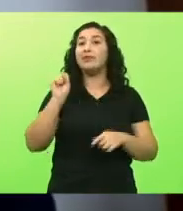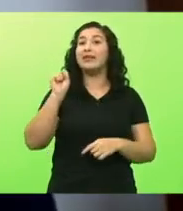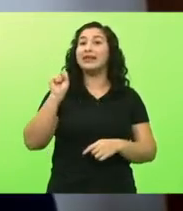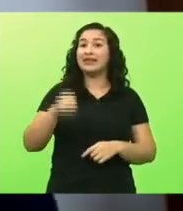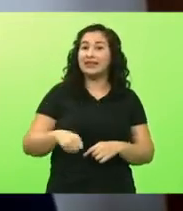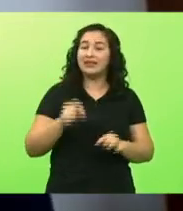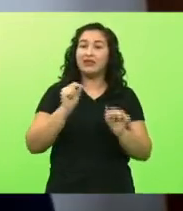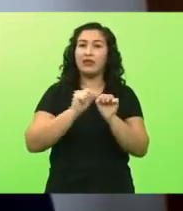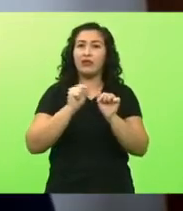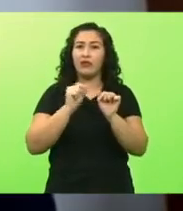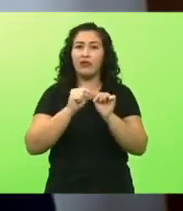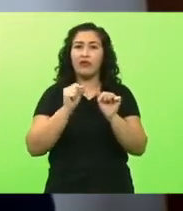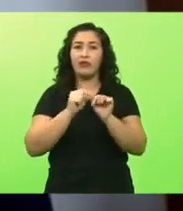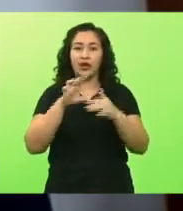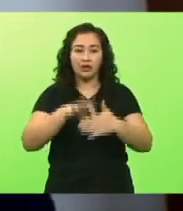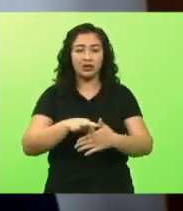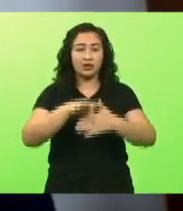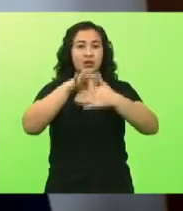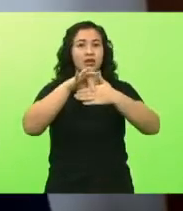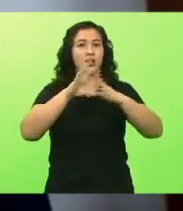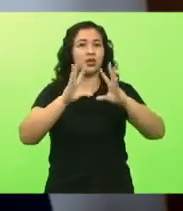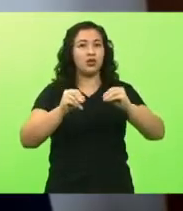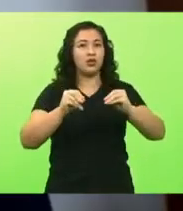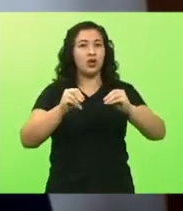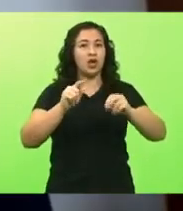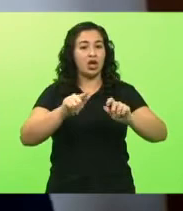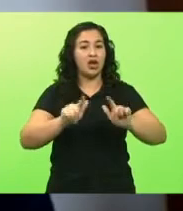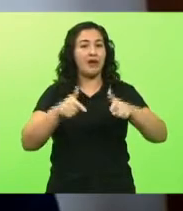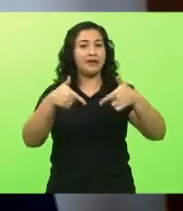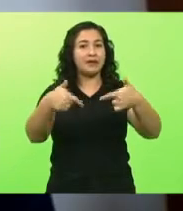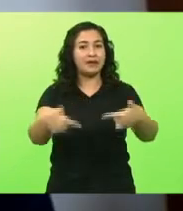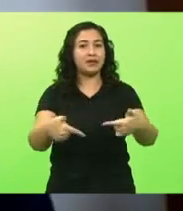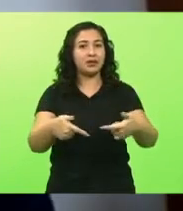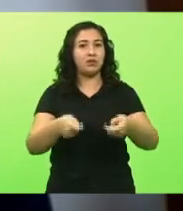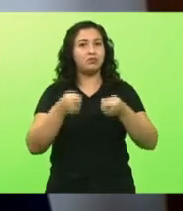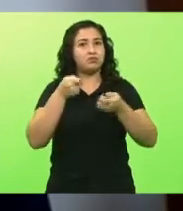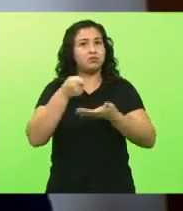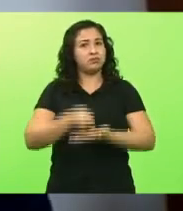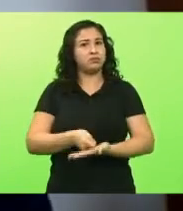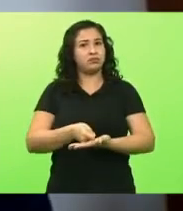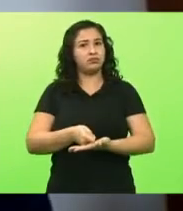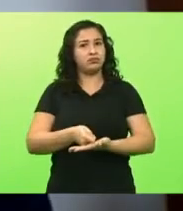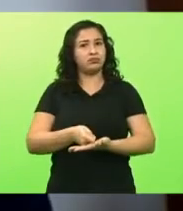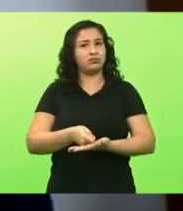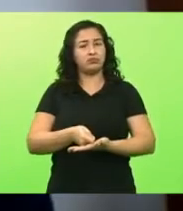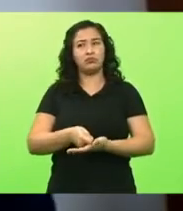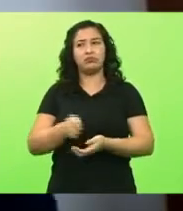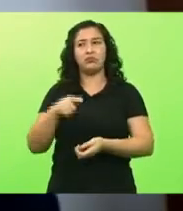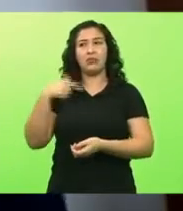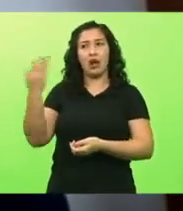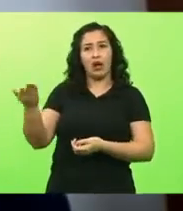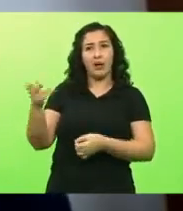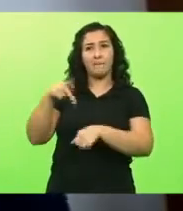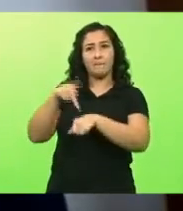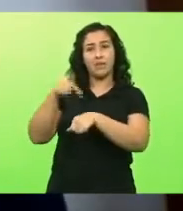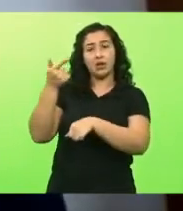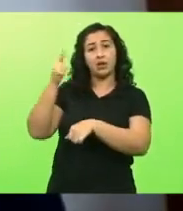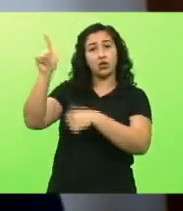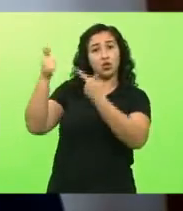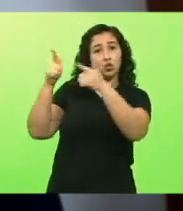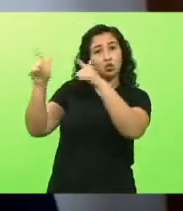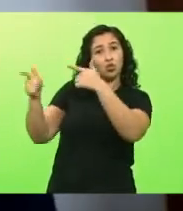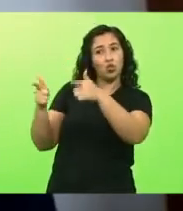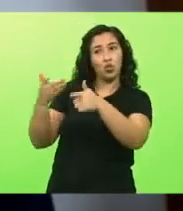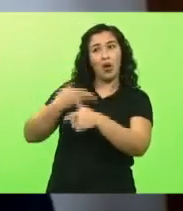o nosso líder maior haja com firmeza no mercado internacional, com um amigo dele, Trump,